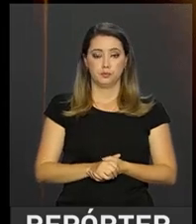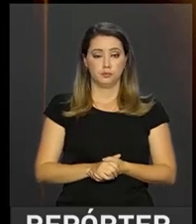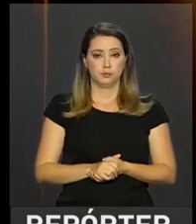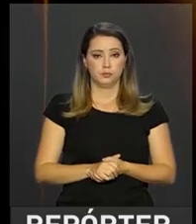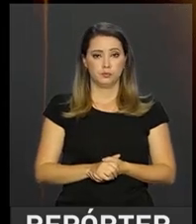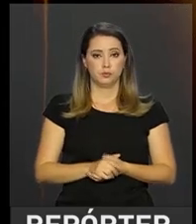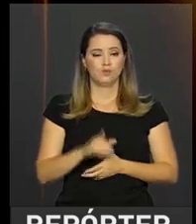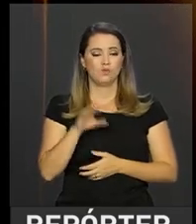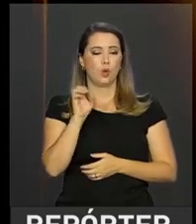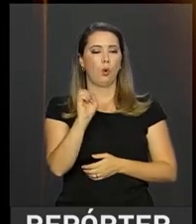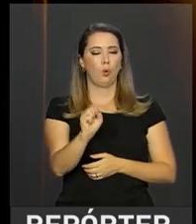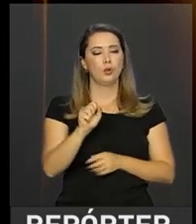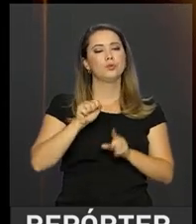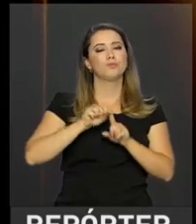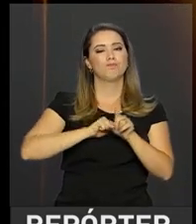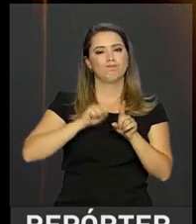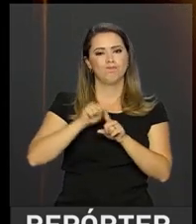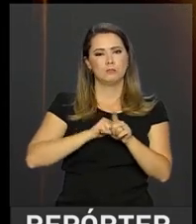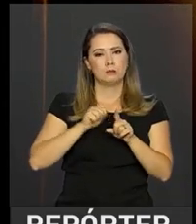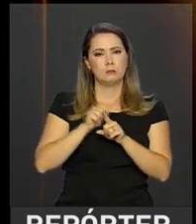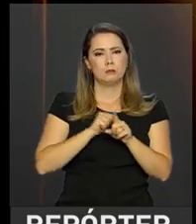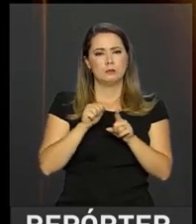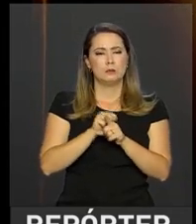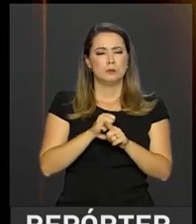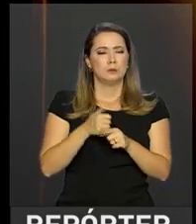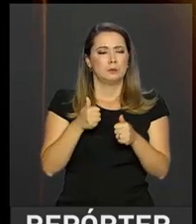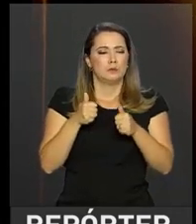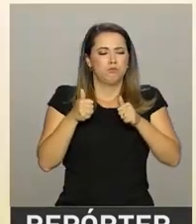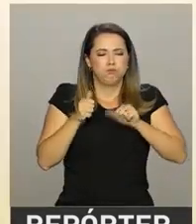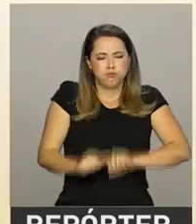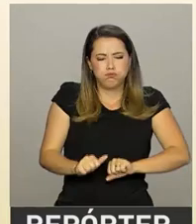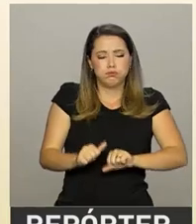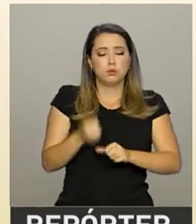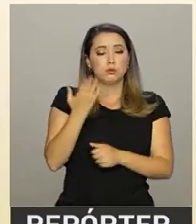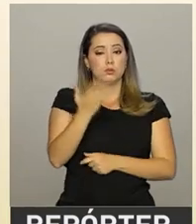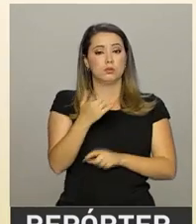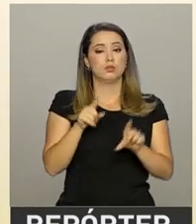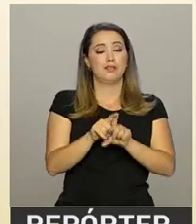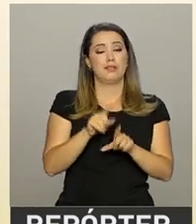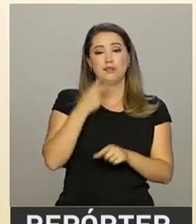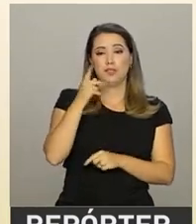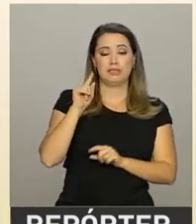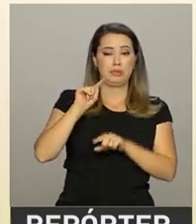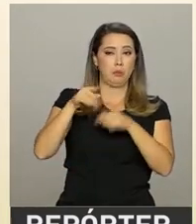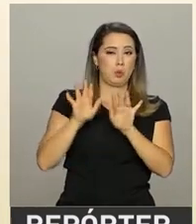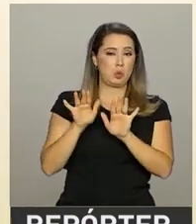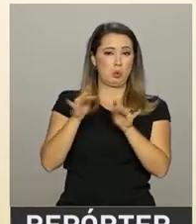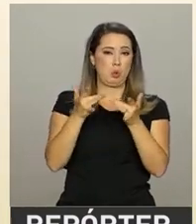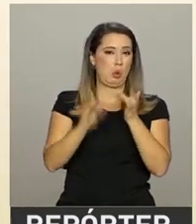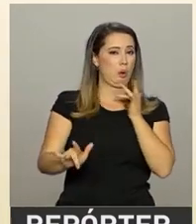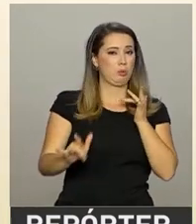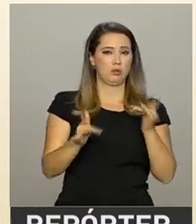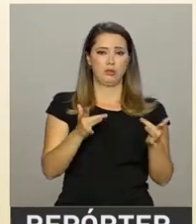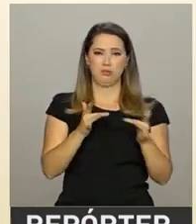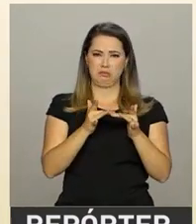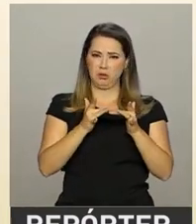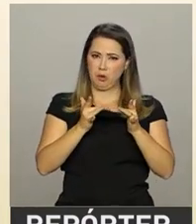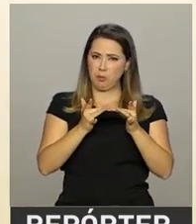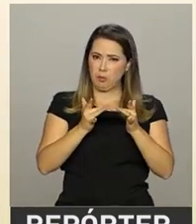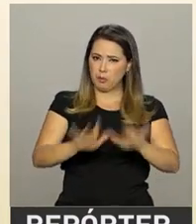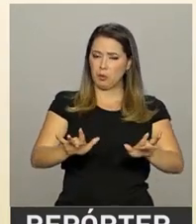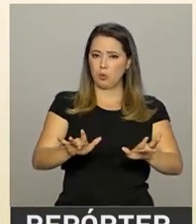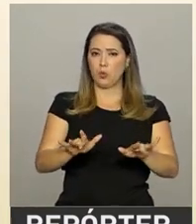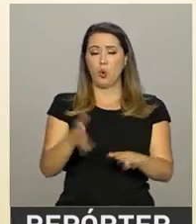8 meses de um pesadelo. Essa jovem, que não quer se identificar, conta que, depois de terminar o relacionamento, o ex-namorado